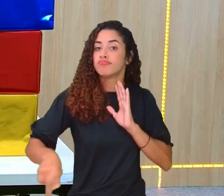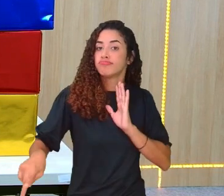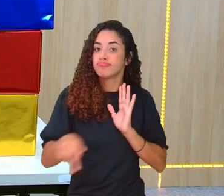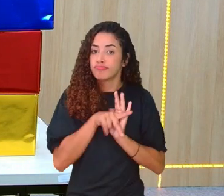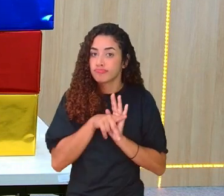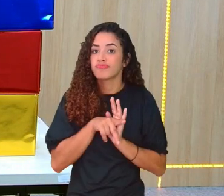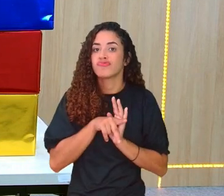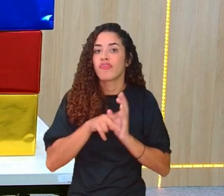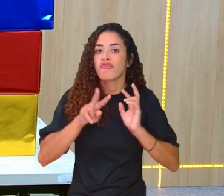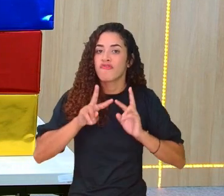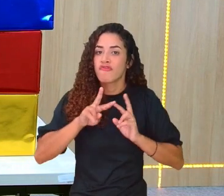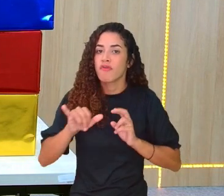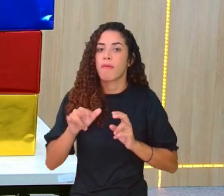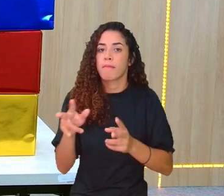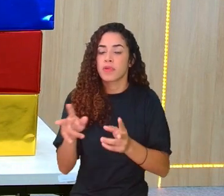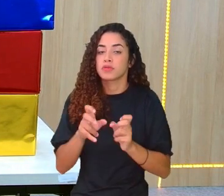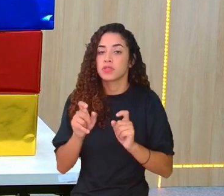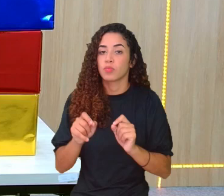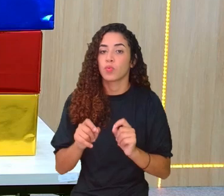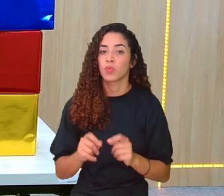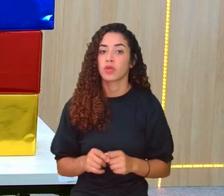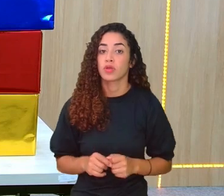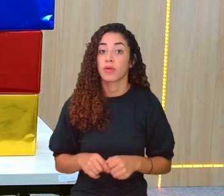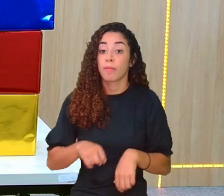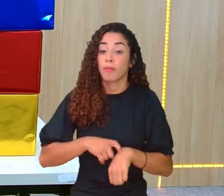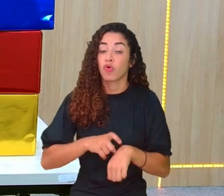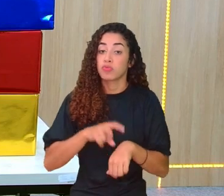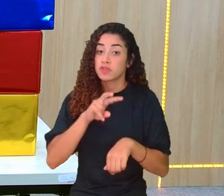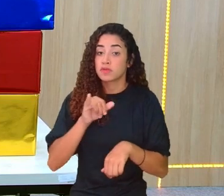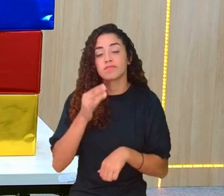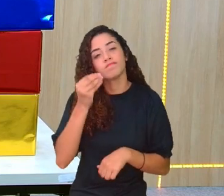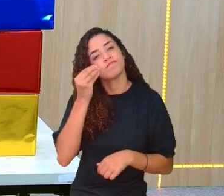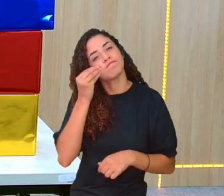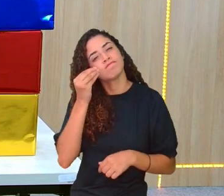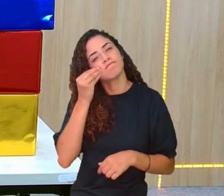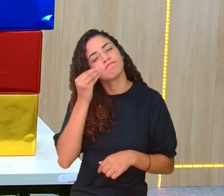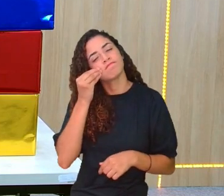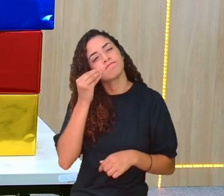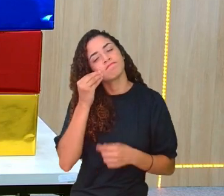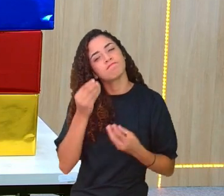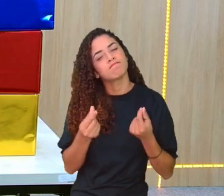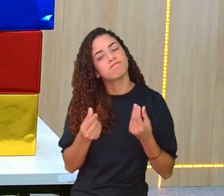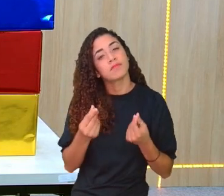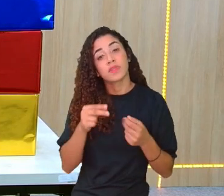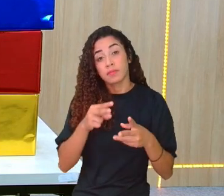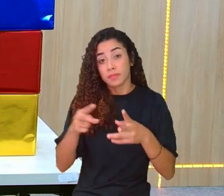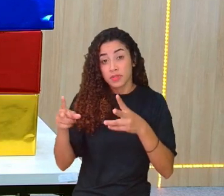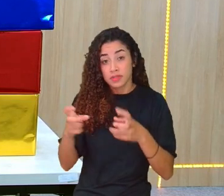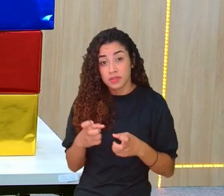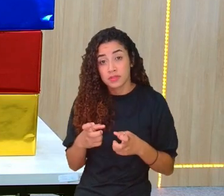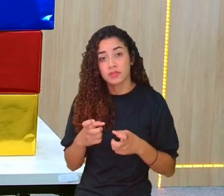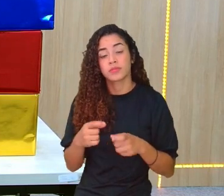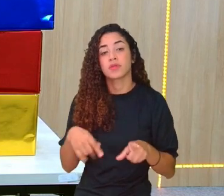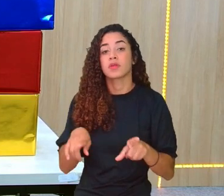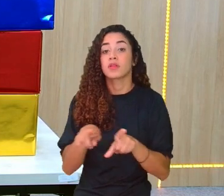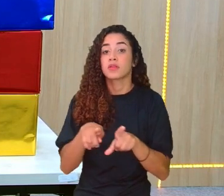vai perceber, e à medida que você está fazendo o experimento, além de perceber, você